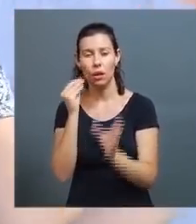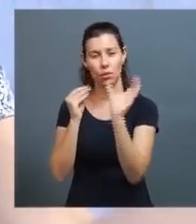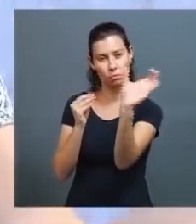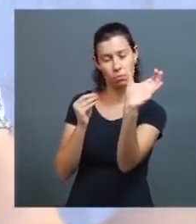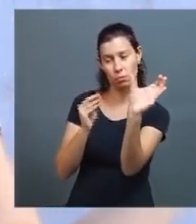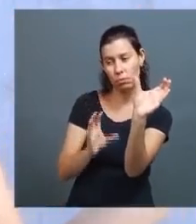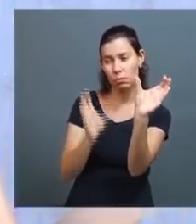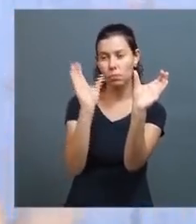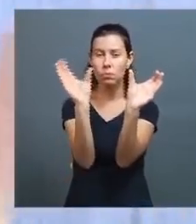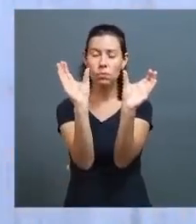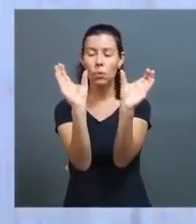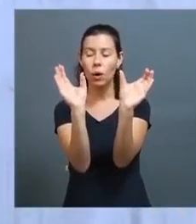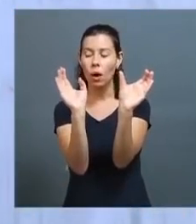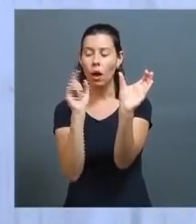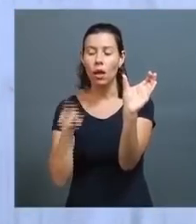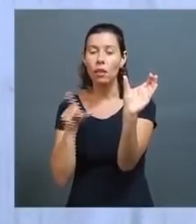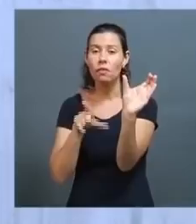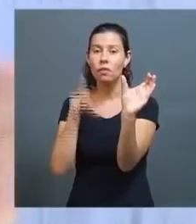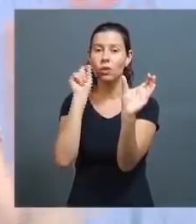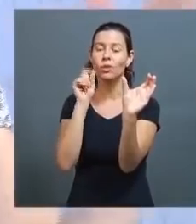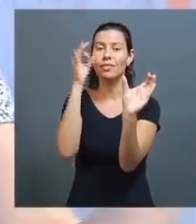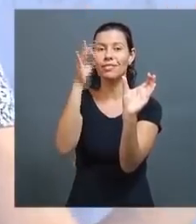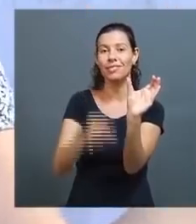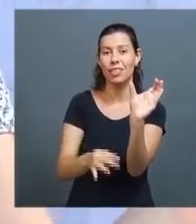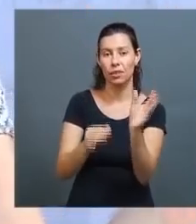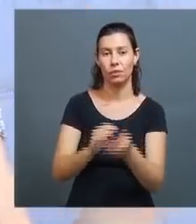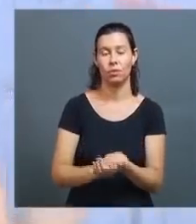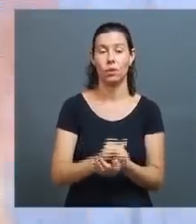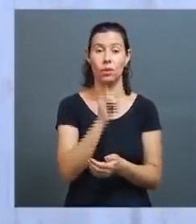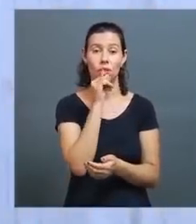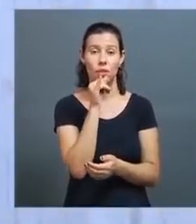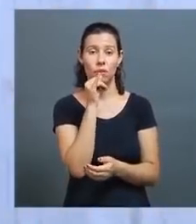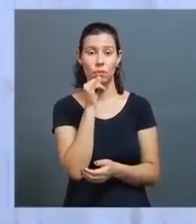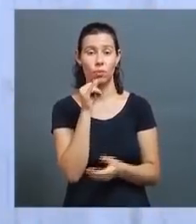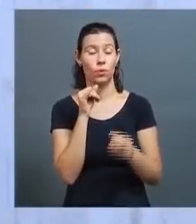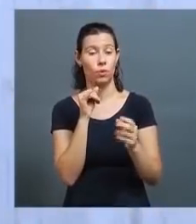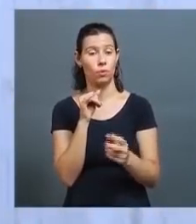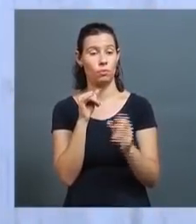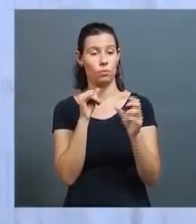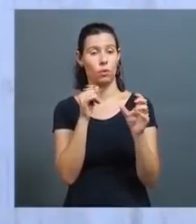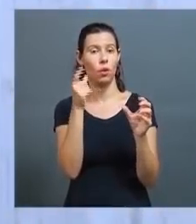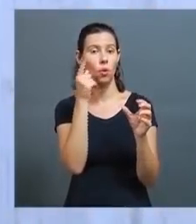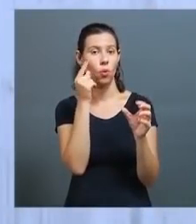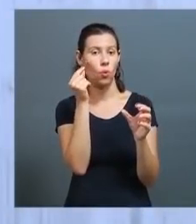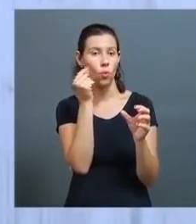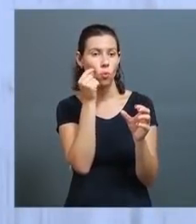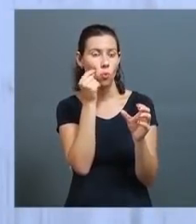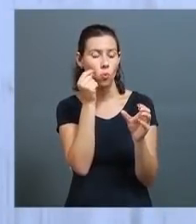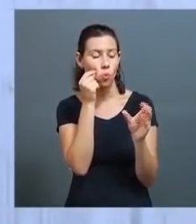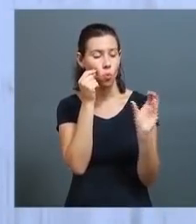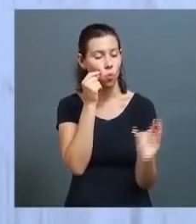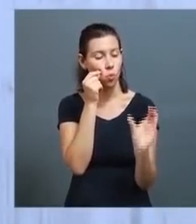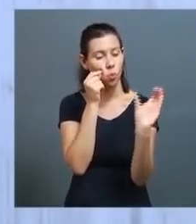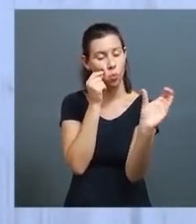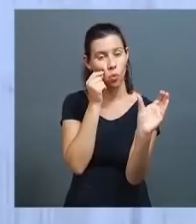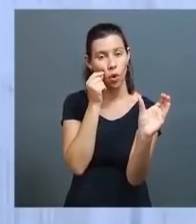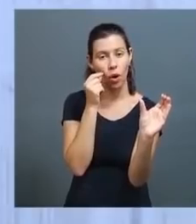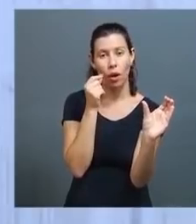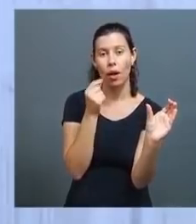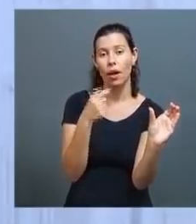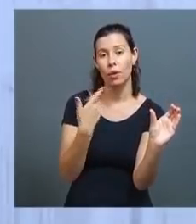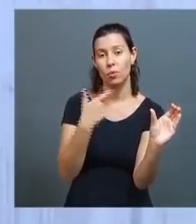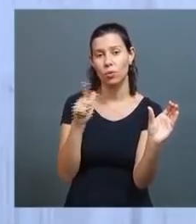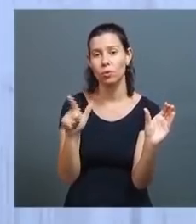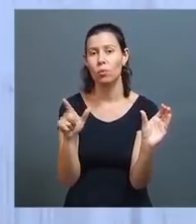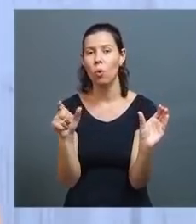que 1 + 1 = 2. Se eu ofereço um ratinho mais outro ratinho, ela olha para a resposta correta, que seriam